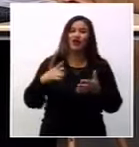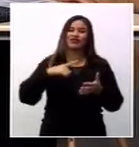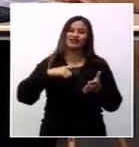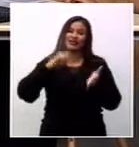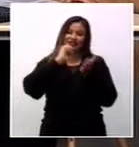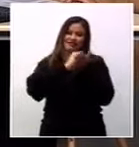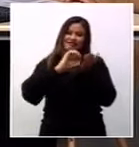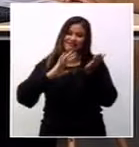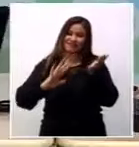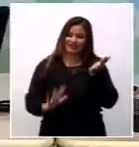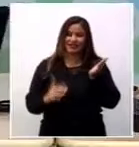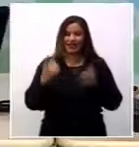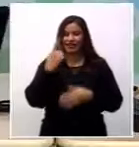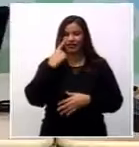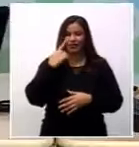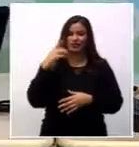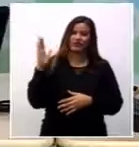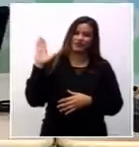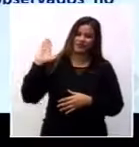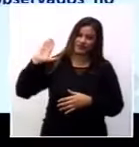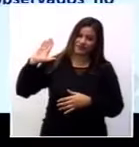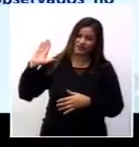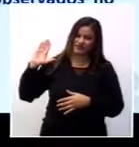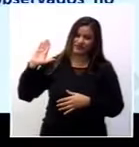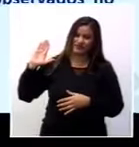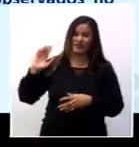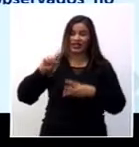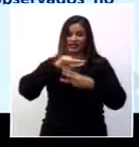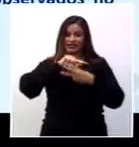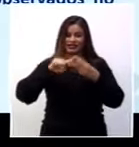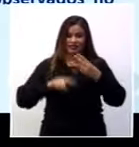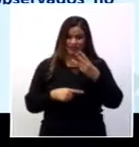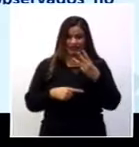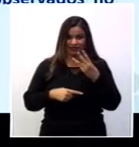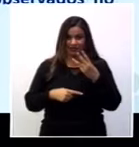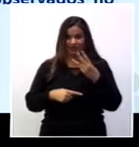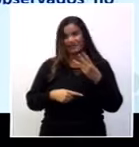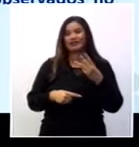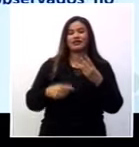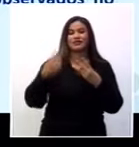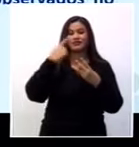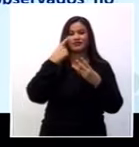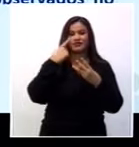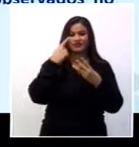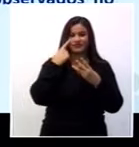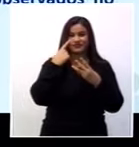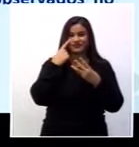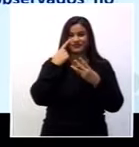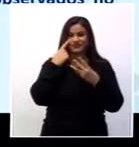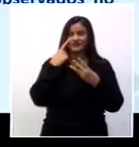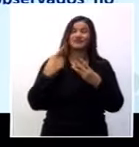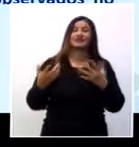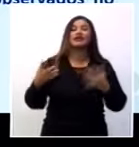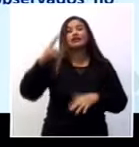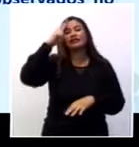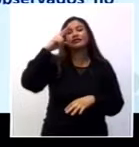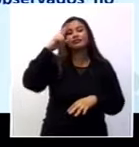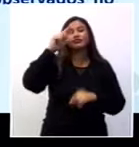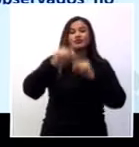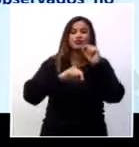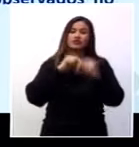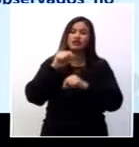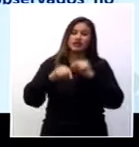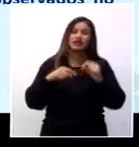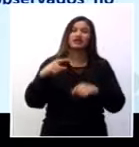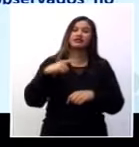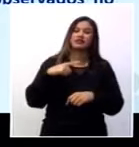para a atividade. Vai aparecer aí para vocês na tela 3 questionamentos. Vamos lá fazer a leitura, né? Lembrando que esses questionamentos